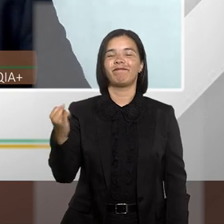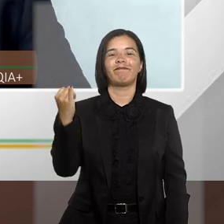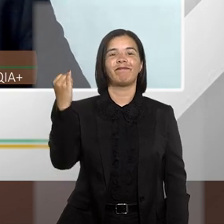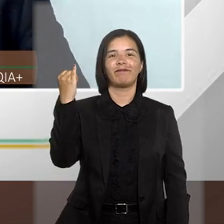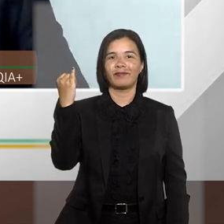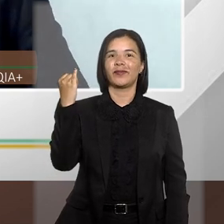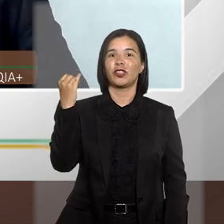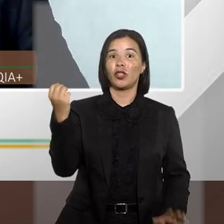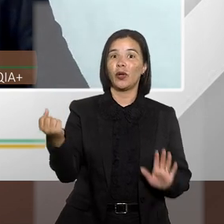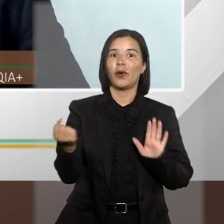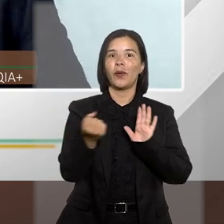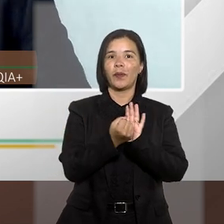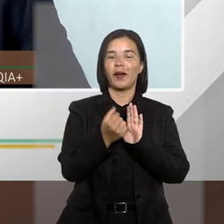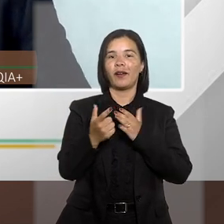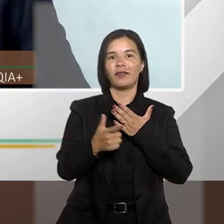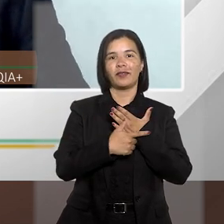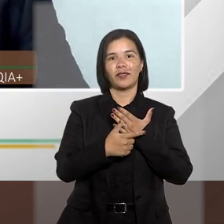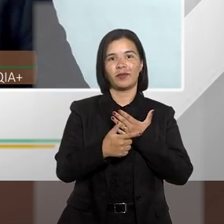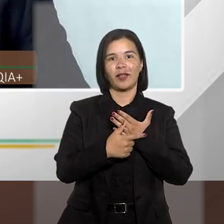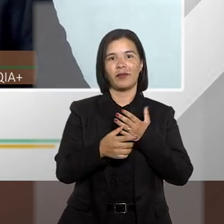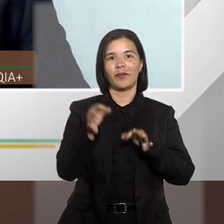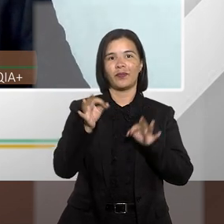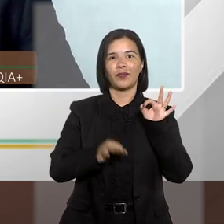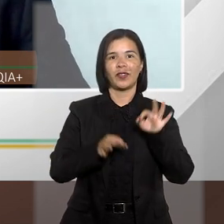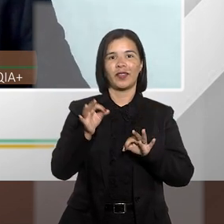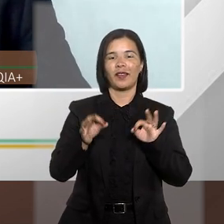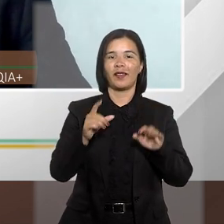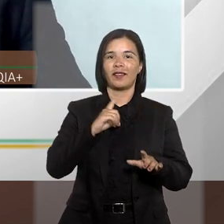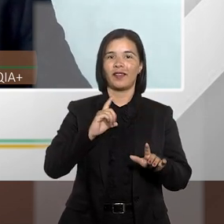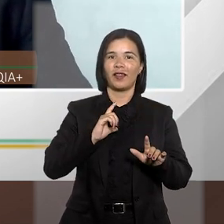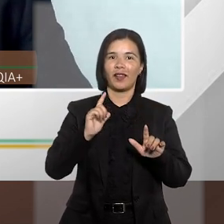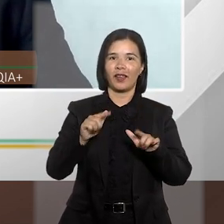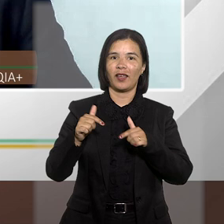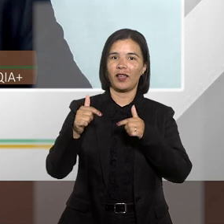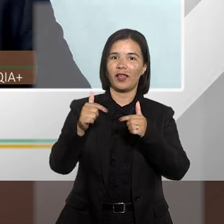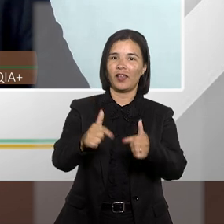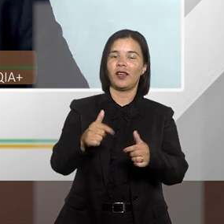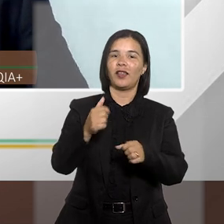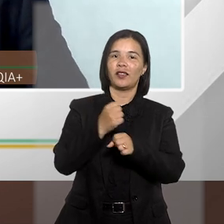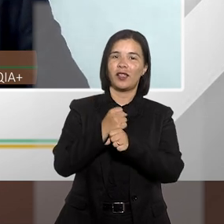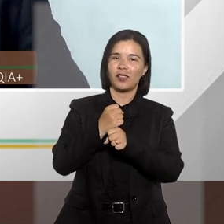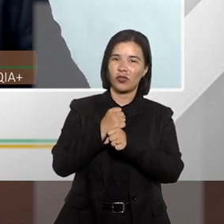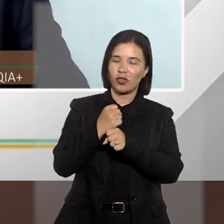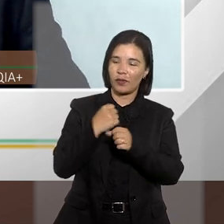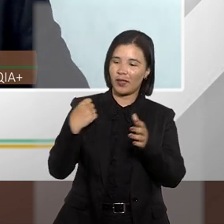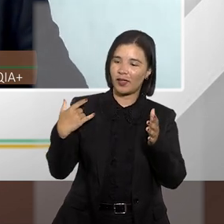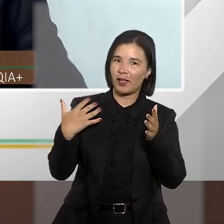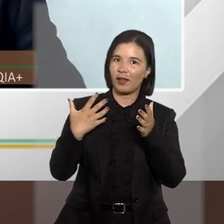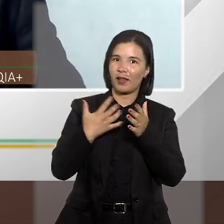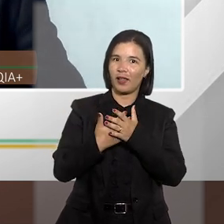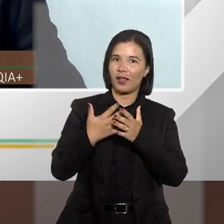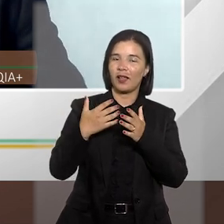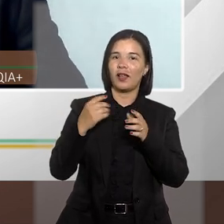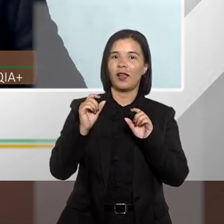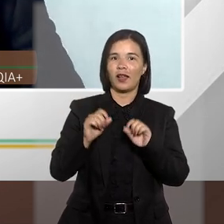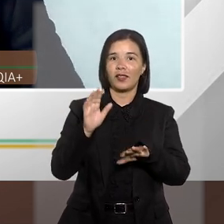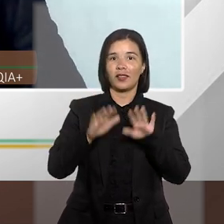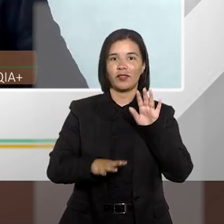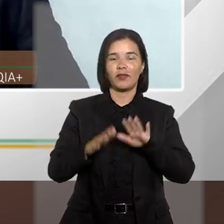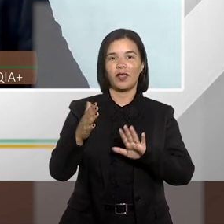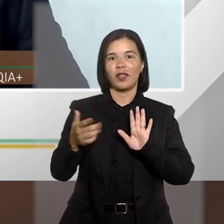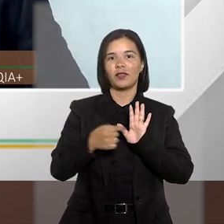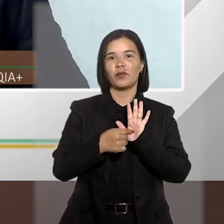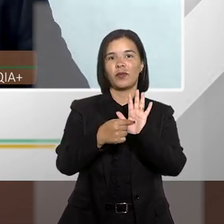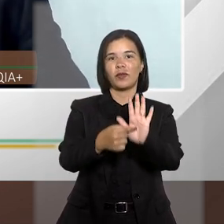e que são um marco desse papel que o judiciário tem exercido nas últimas décadas de muitas vezes trazer